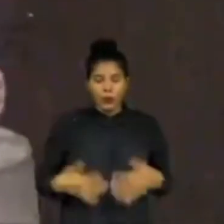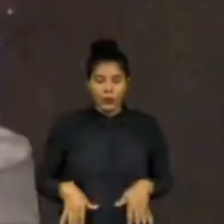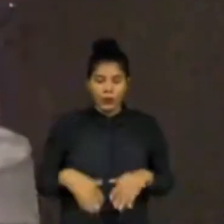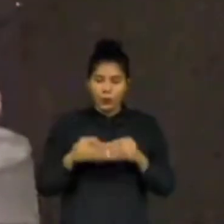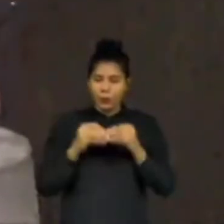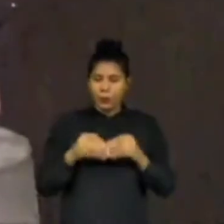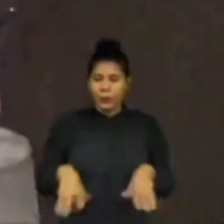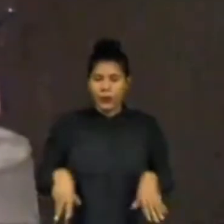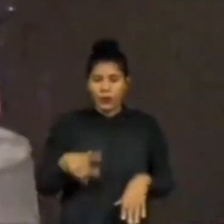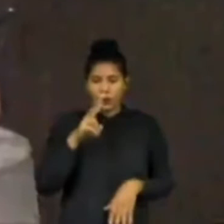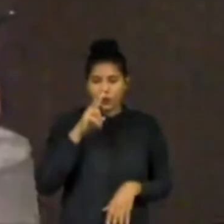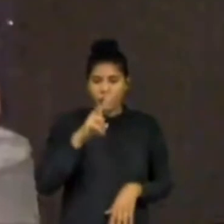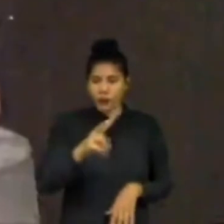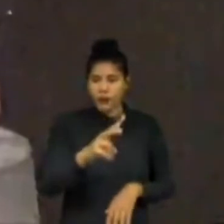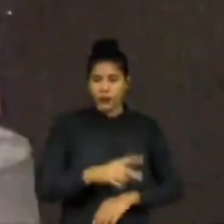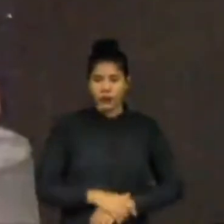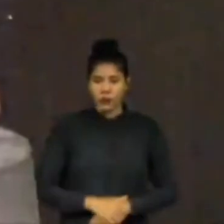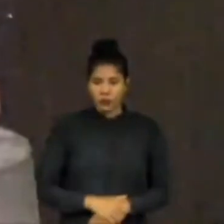gigantesco